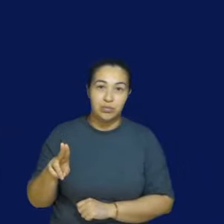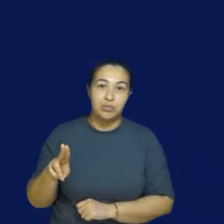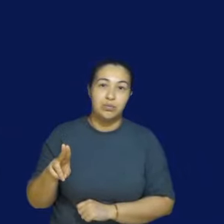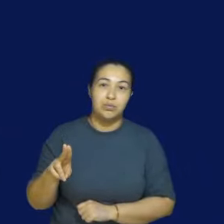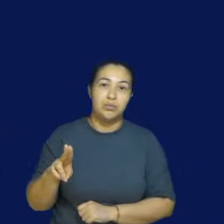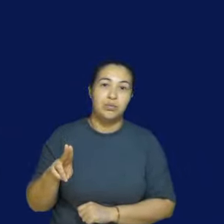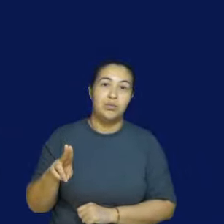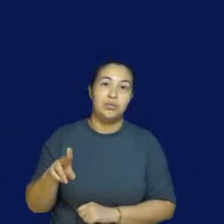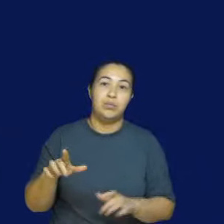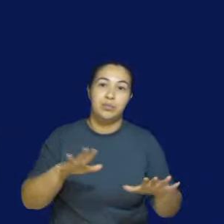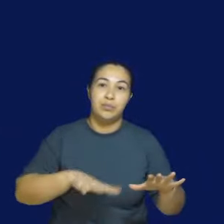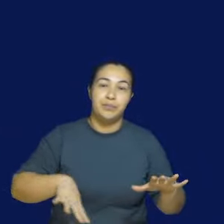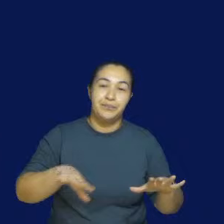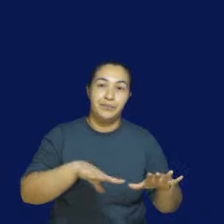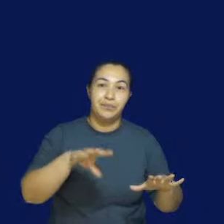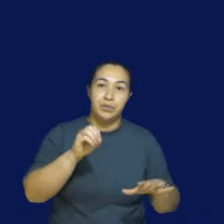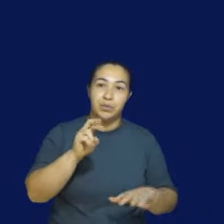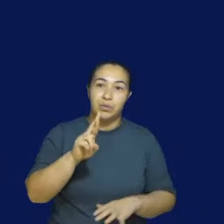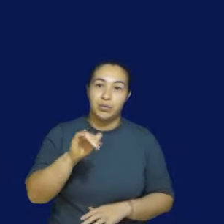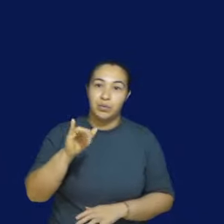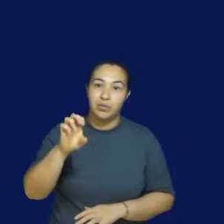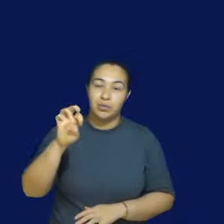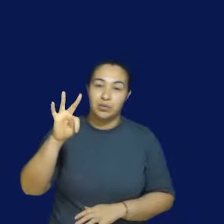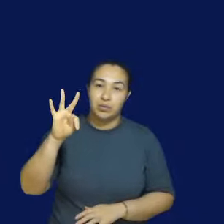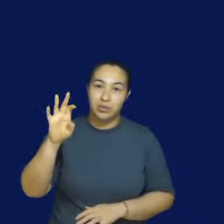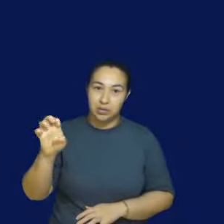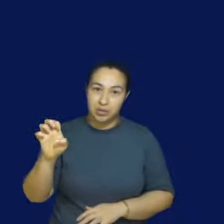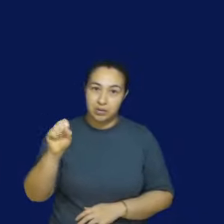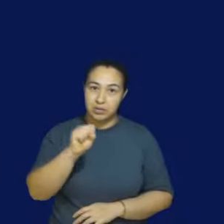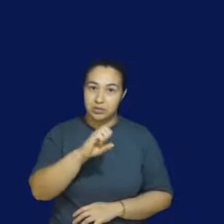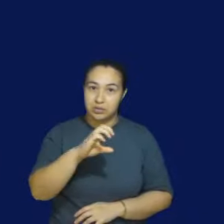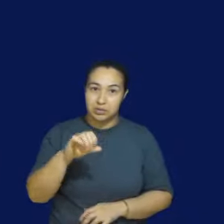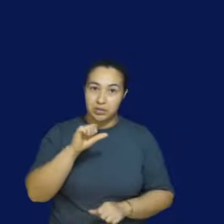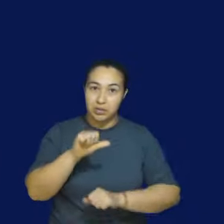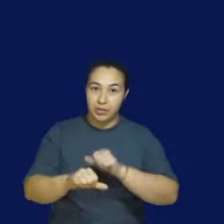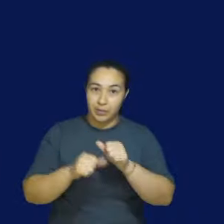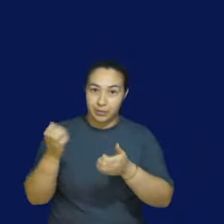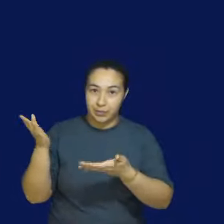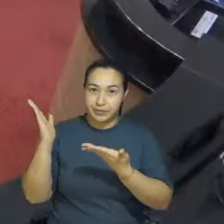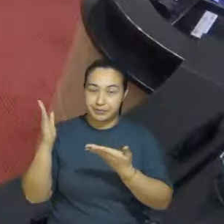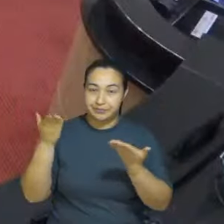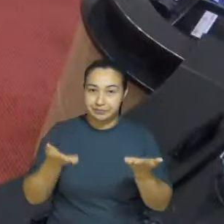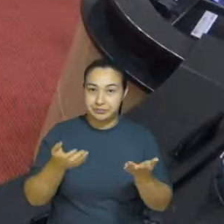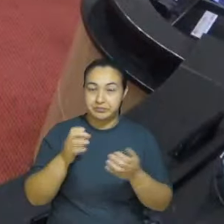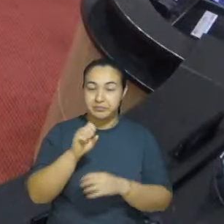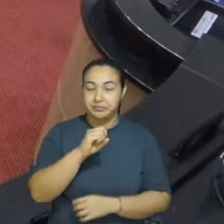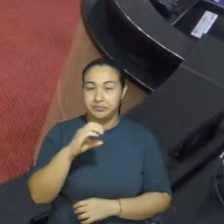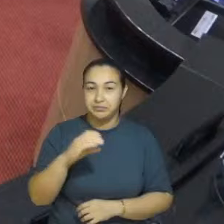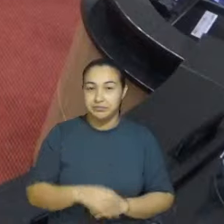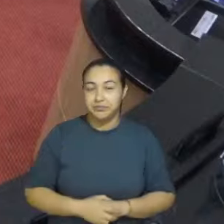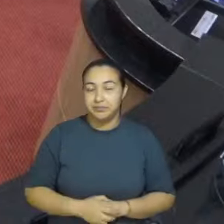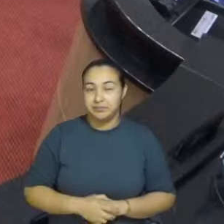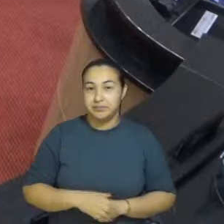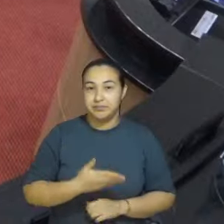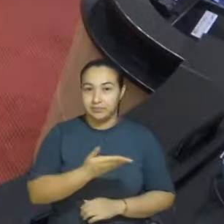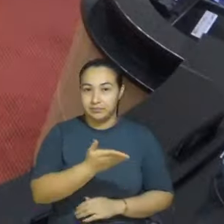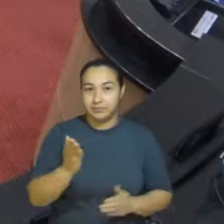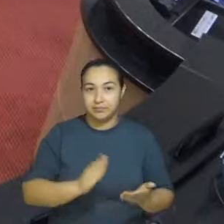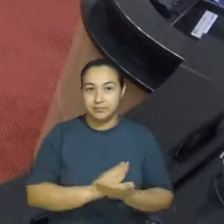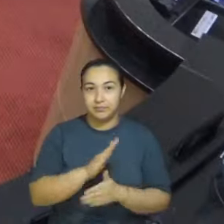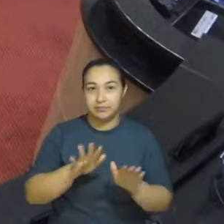de Santa Catarina para o Grande Oriente do Brasil, Santa Catarina, de Florianópolis. Em votação. Deputados que aprovam, permaneçam como